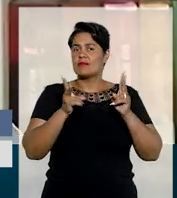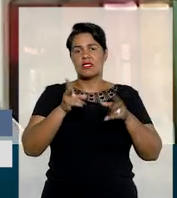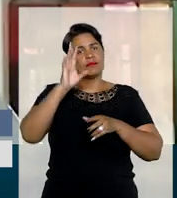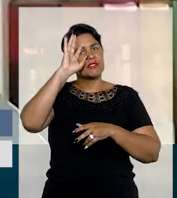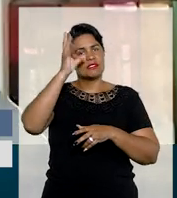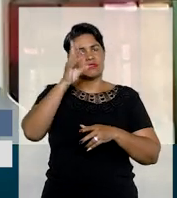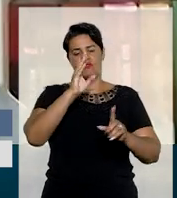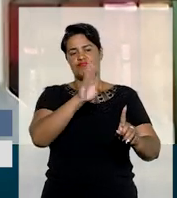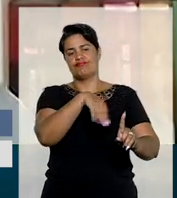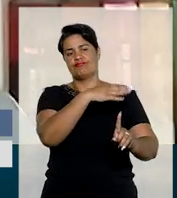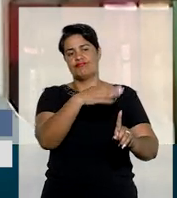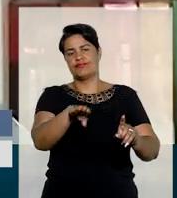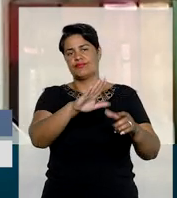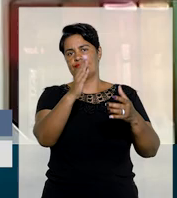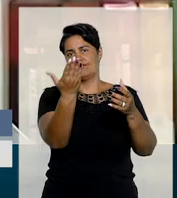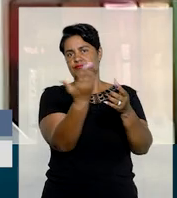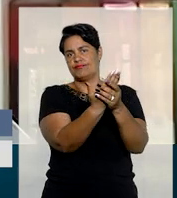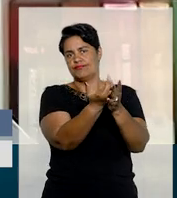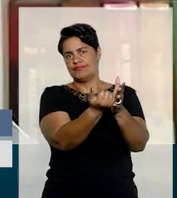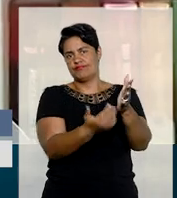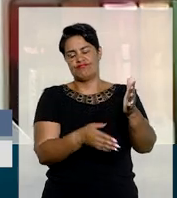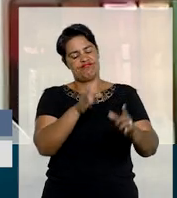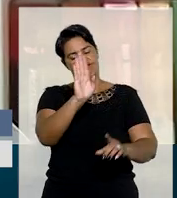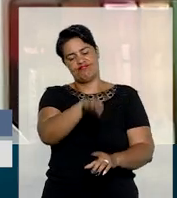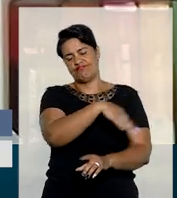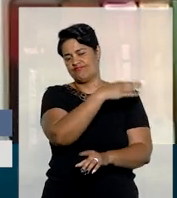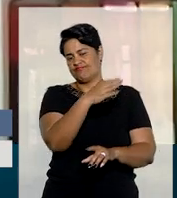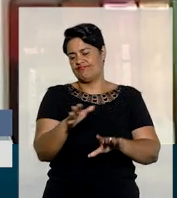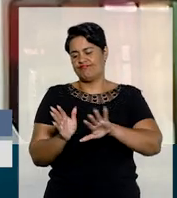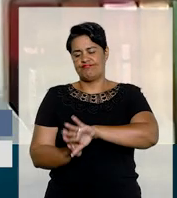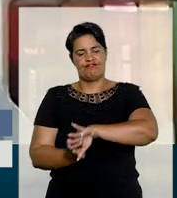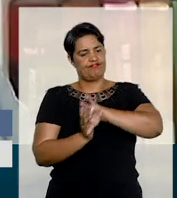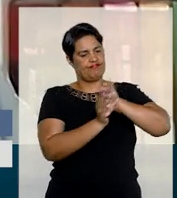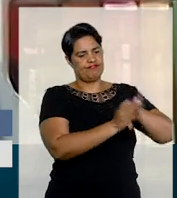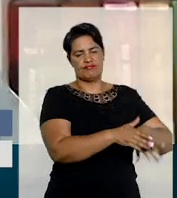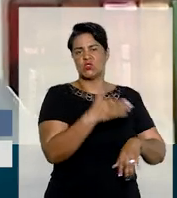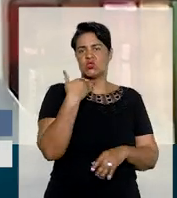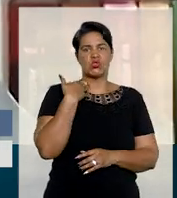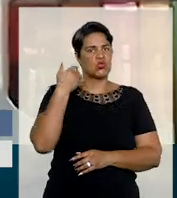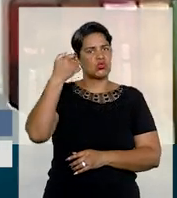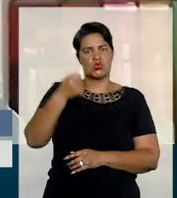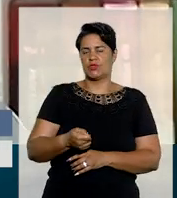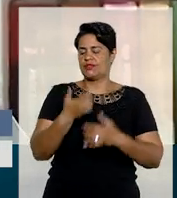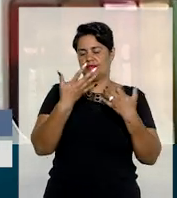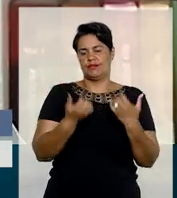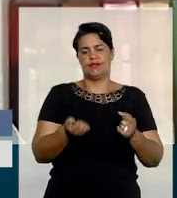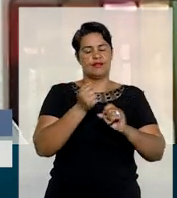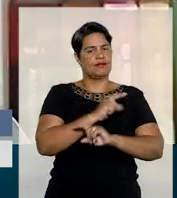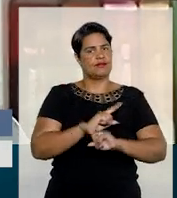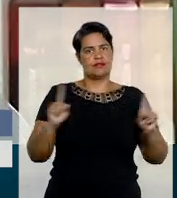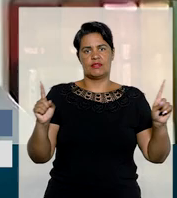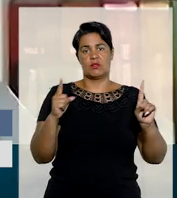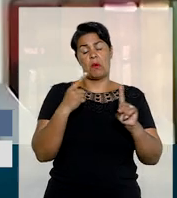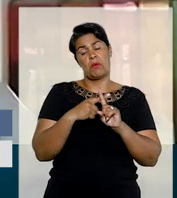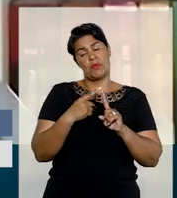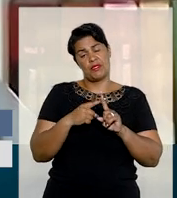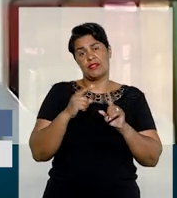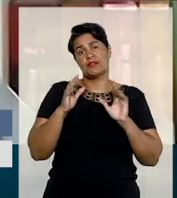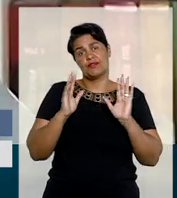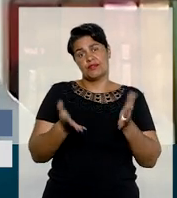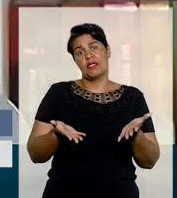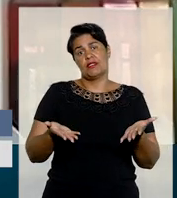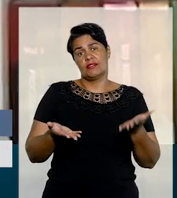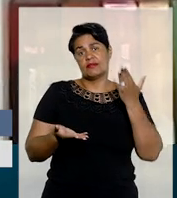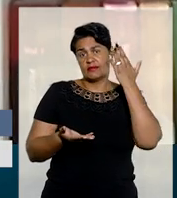o não conhecimento desses embargos de declaração, quer dizer, esse recurso não passa pelo juízo de admissibilidade, porque